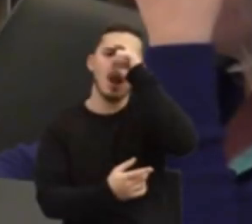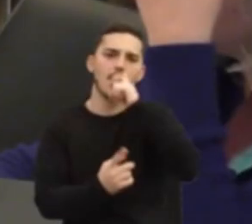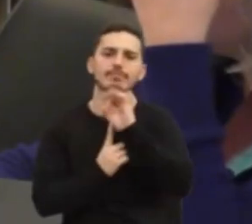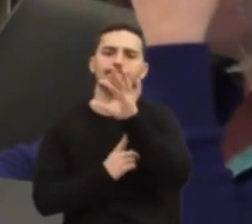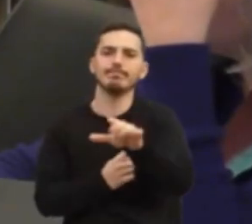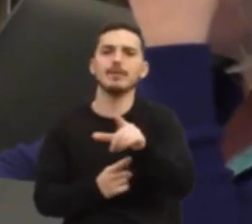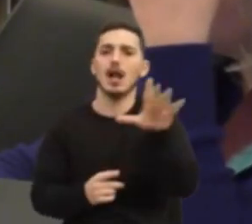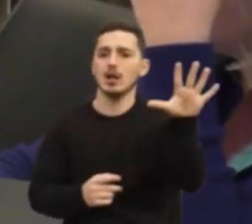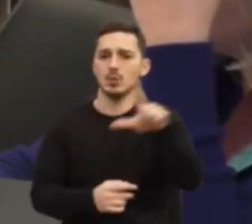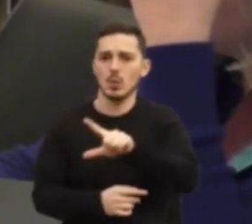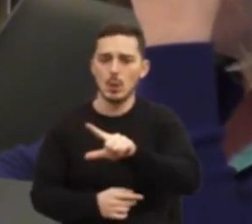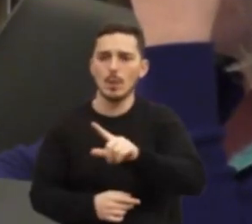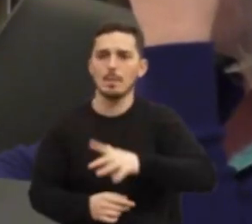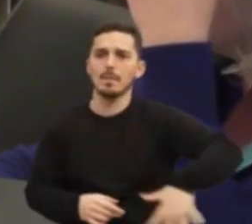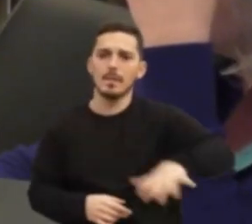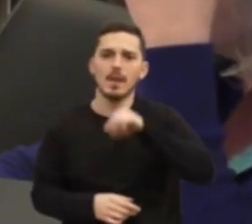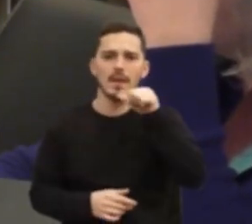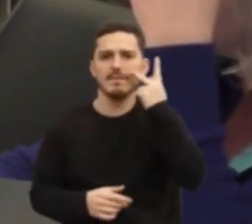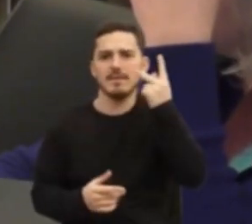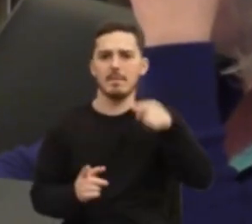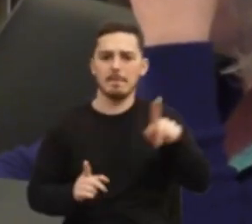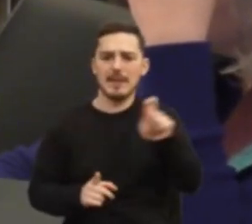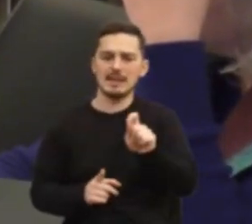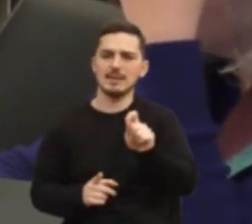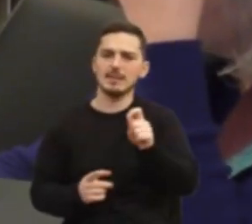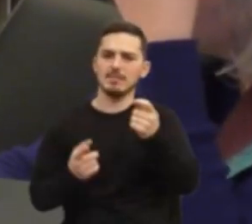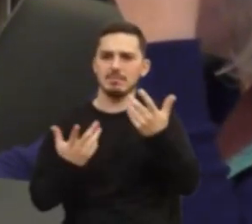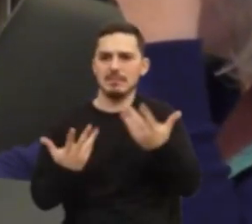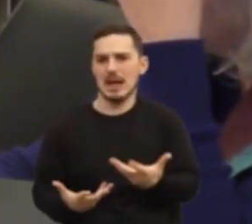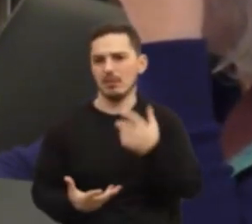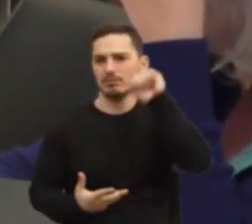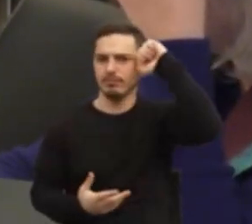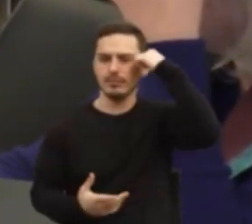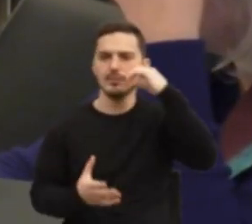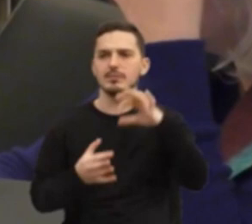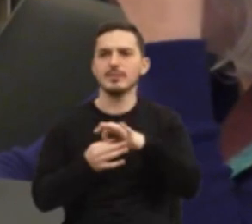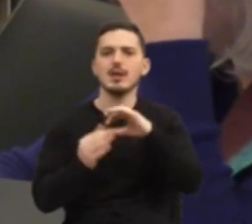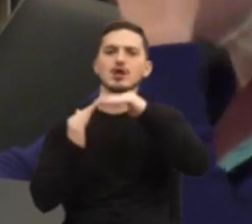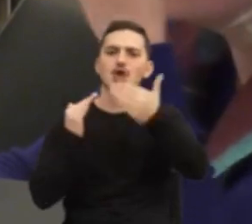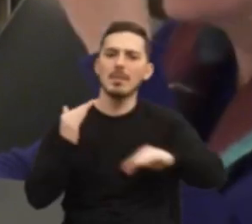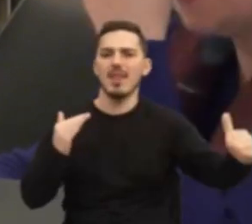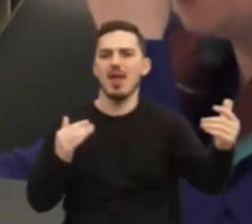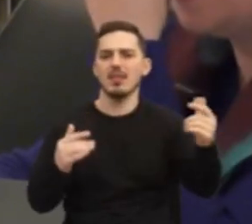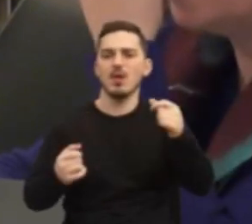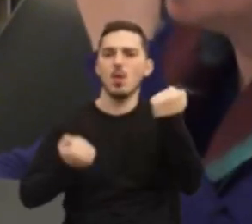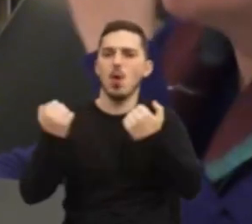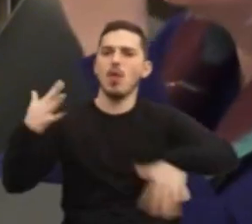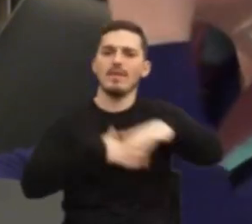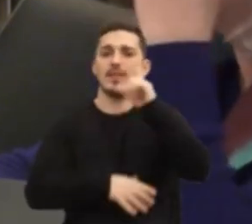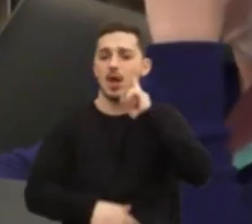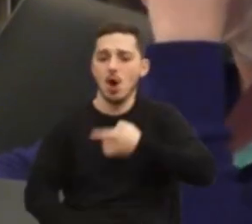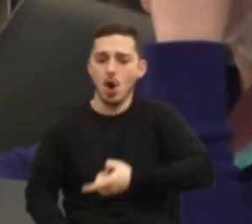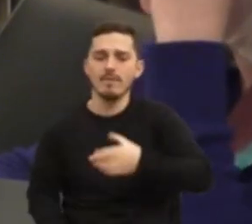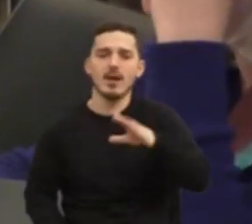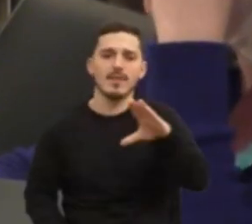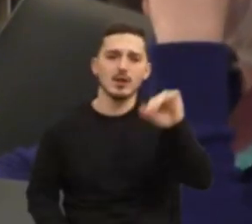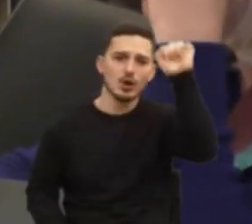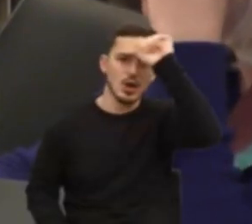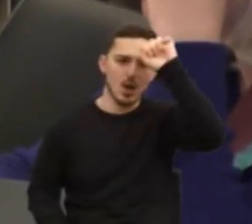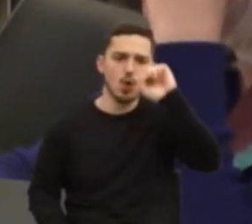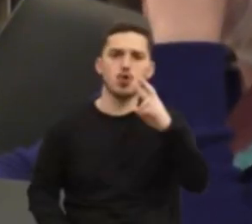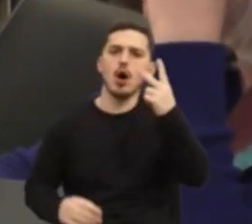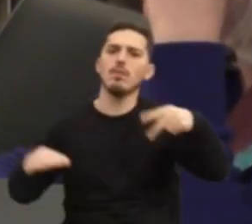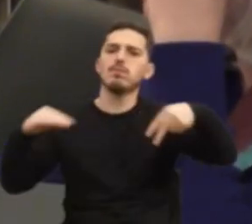lembramos que Lisboa tem vivido um mês dramático no capítulo da sinistralidade rodoviária. Nos dias 9 e 10 de janeiro, houve